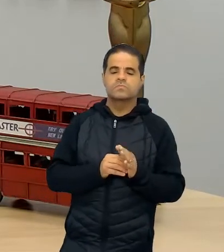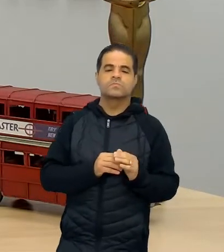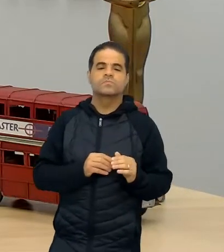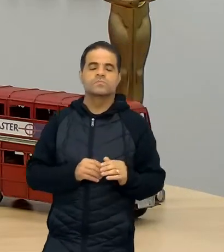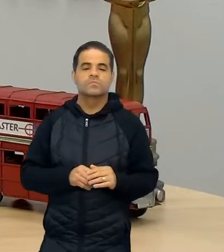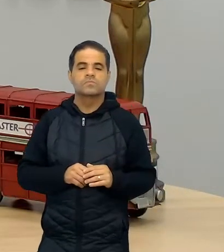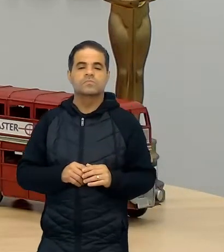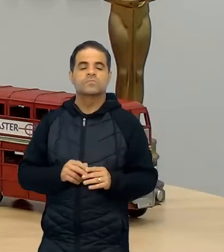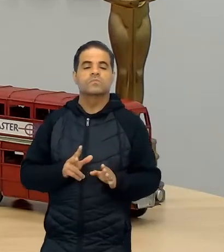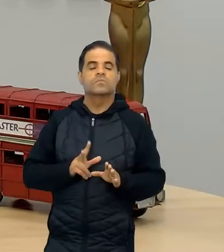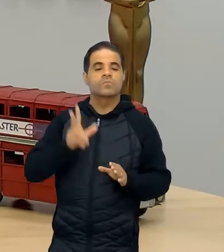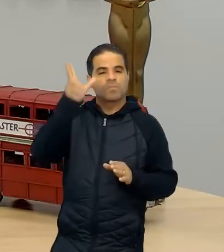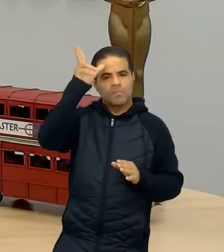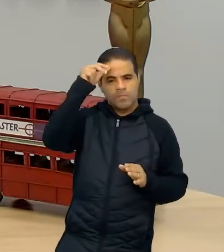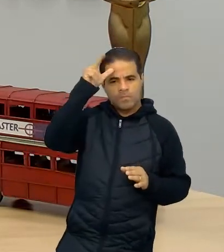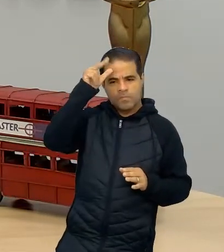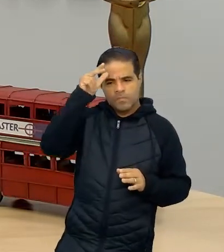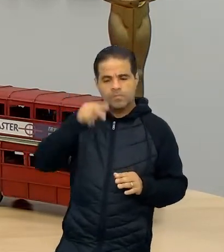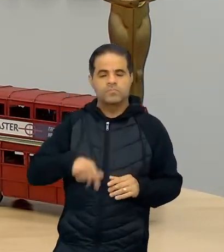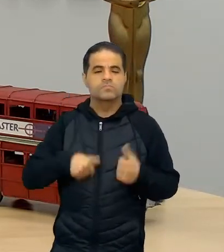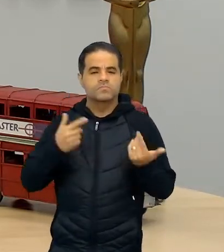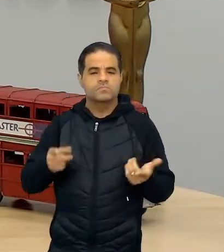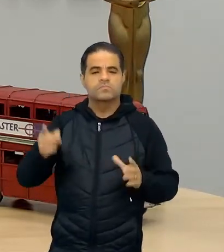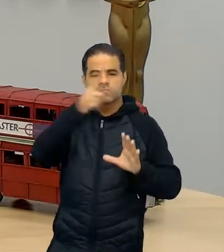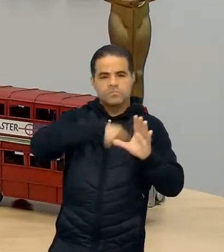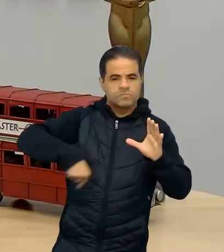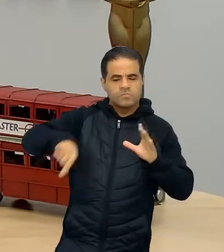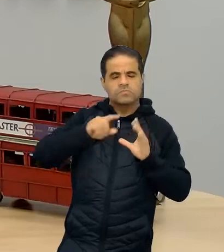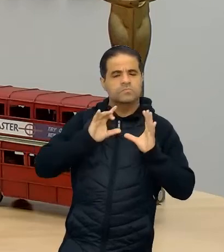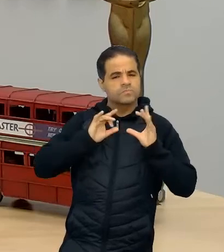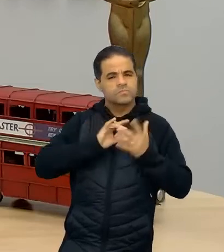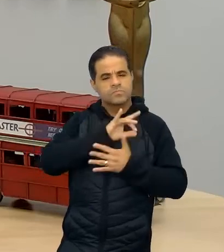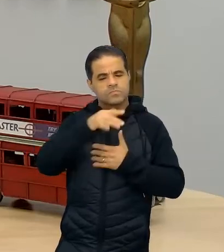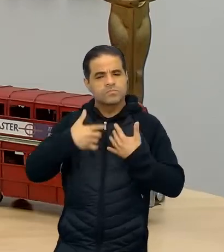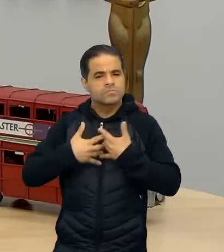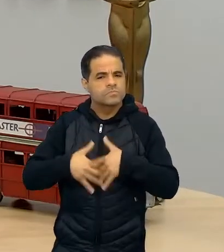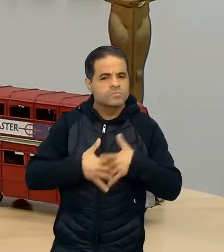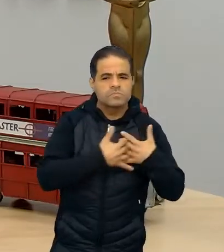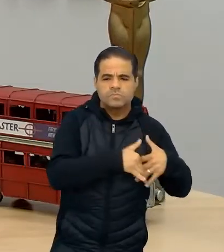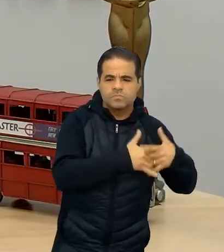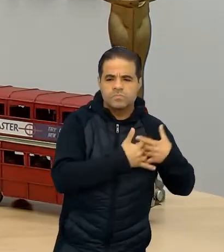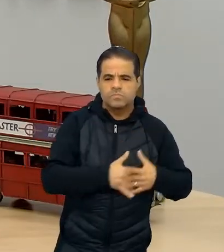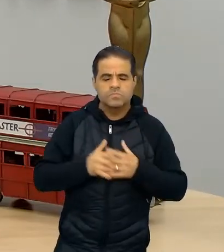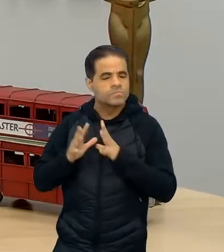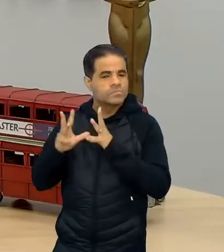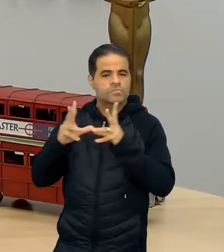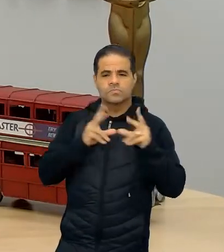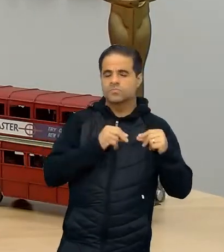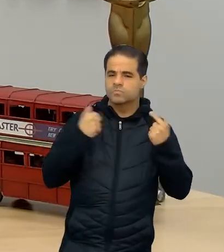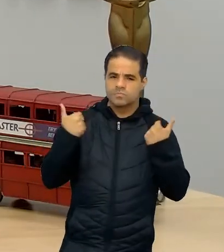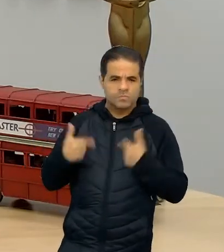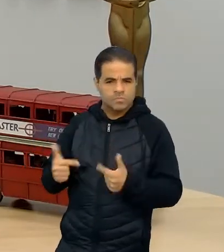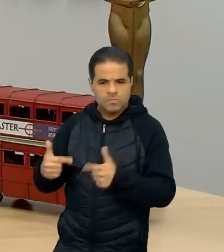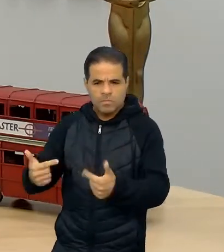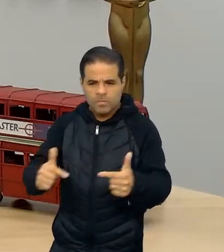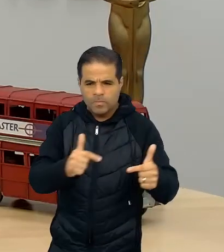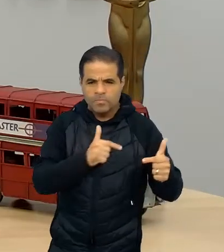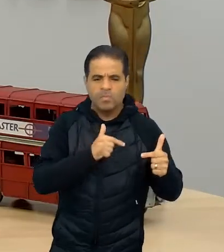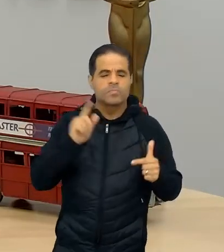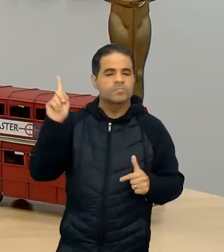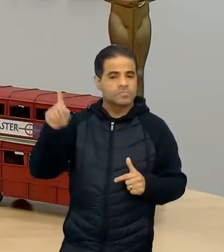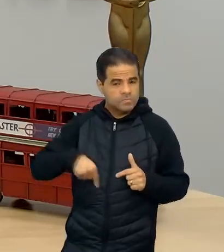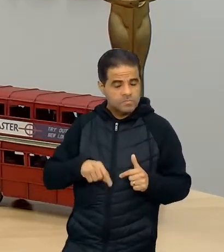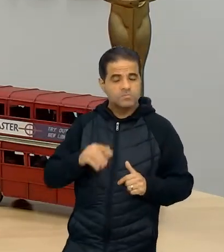o cavalo com alças, a argola, a barra. Então são aparelhos em que trabalham aí, que